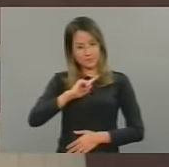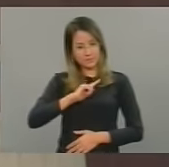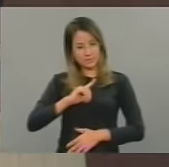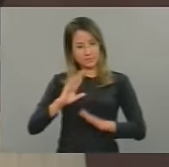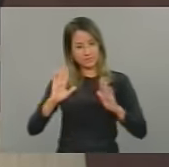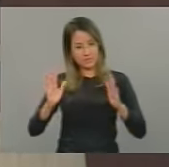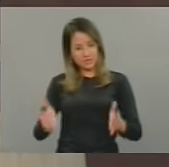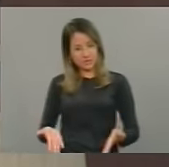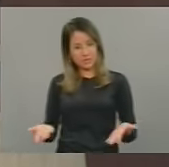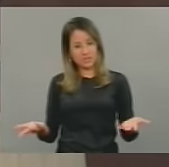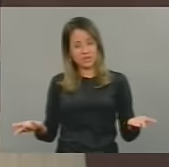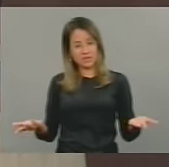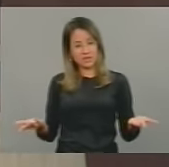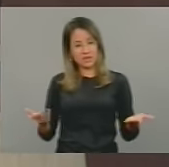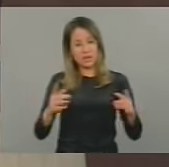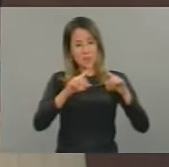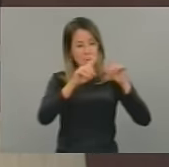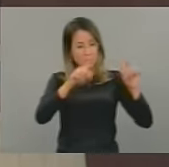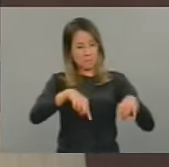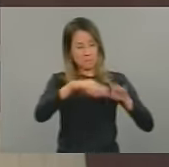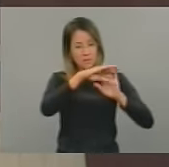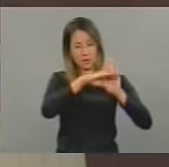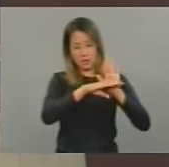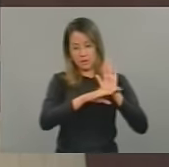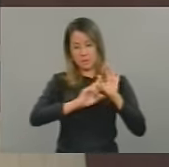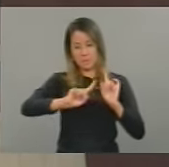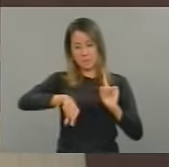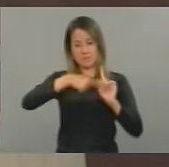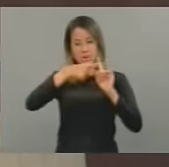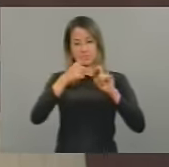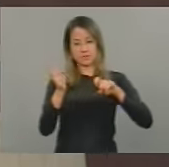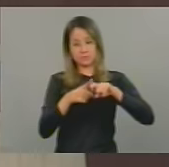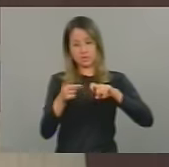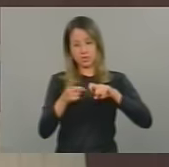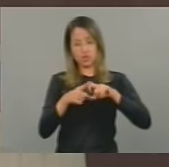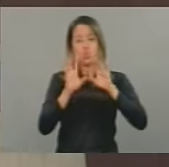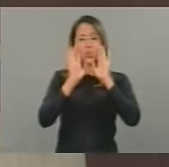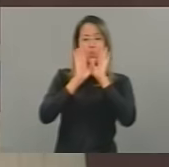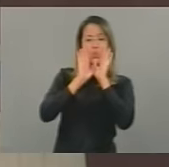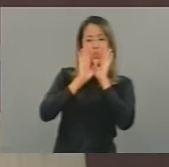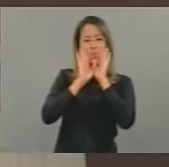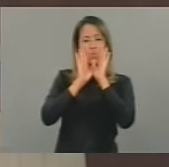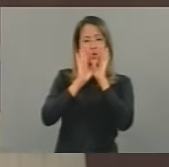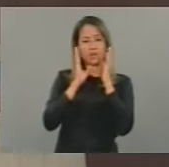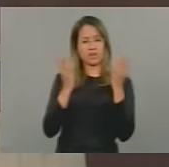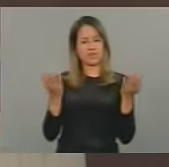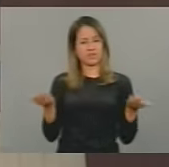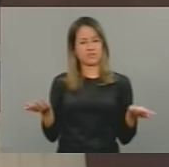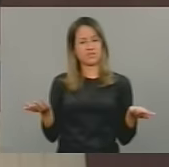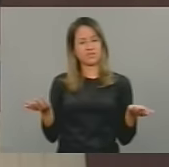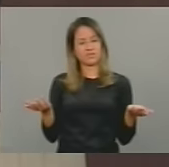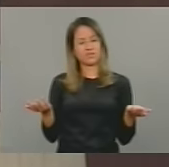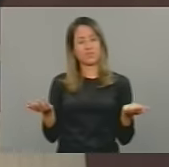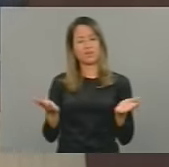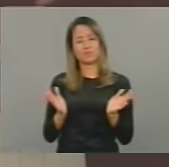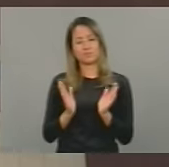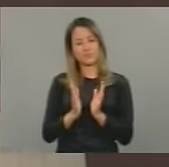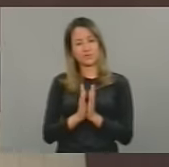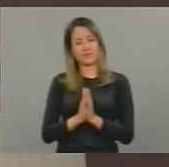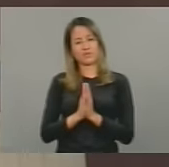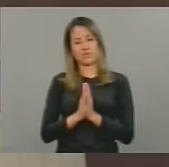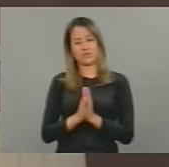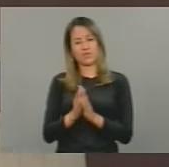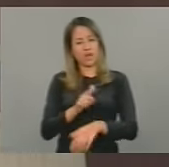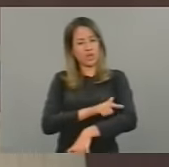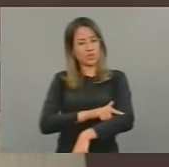crítica ao programa Mais Médicos, mas vaiar, ir para a porta de aeroporto para vaiar, e agora,